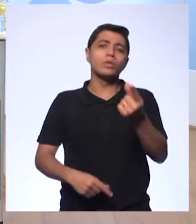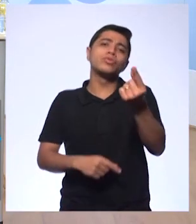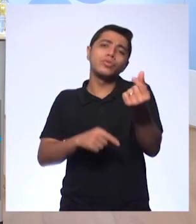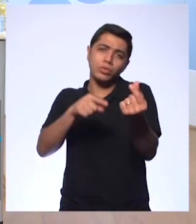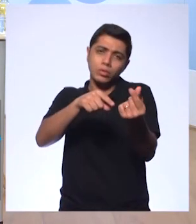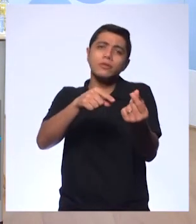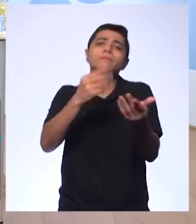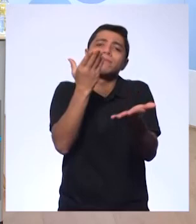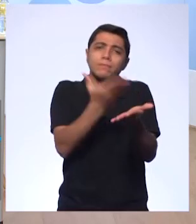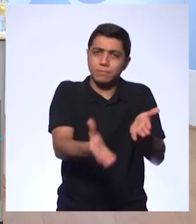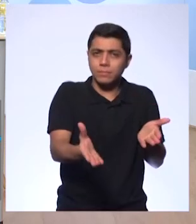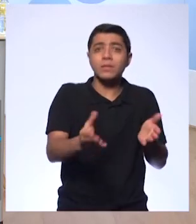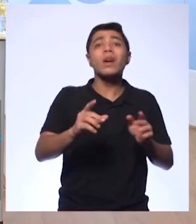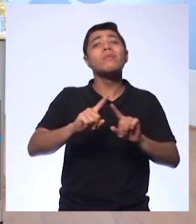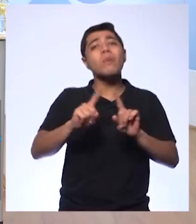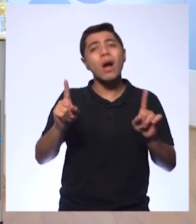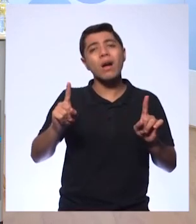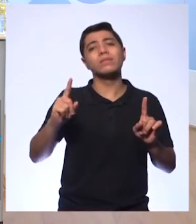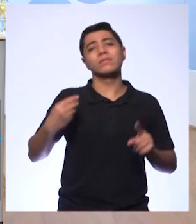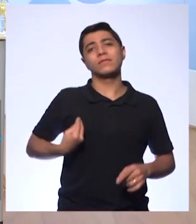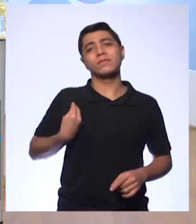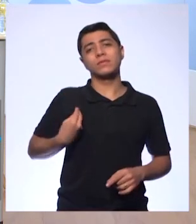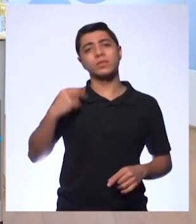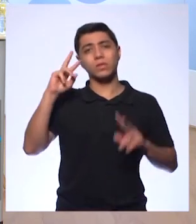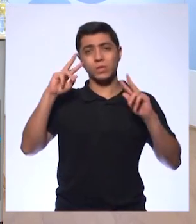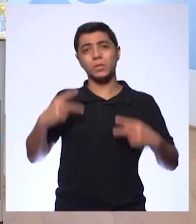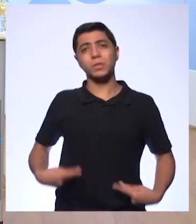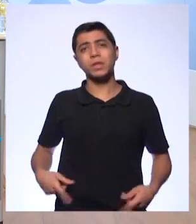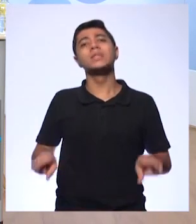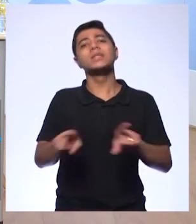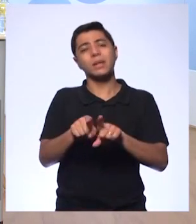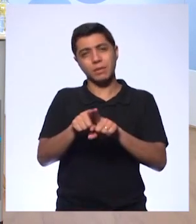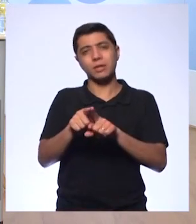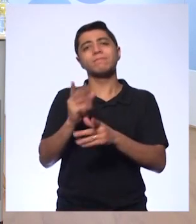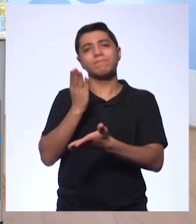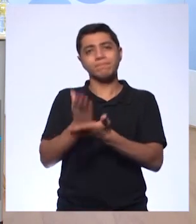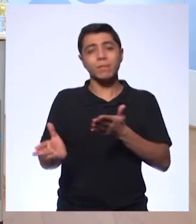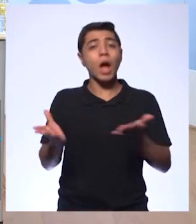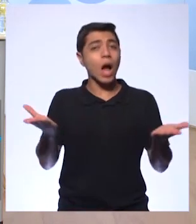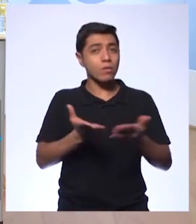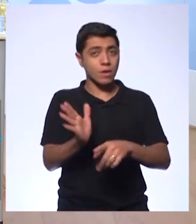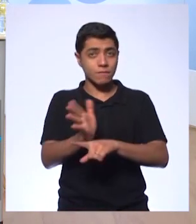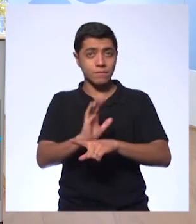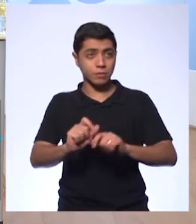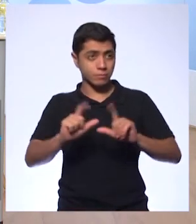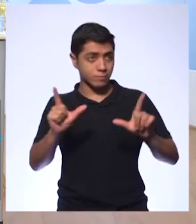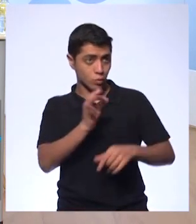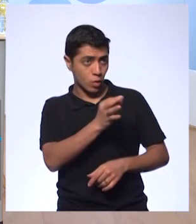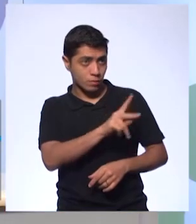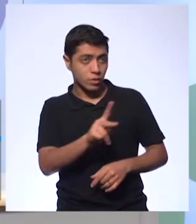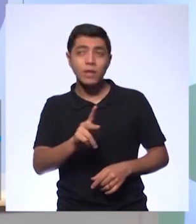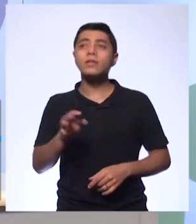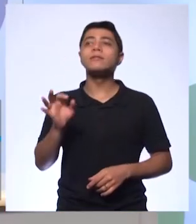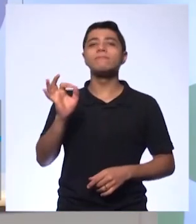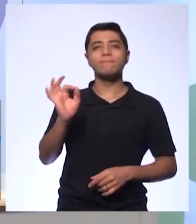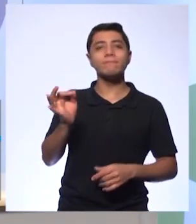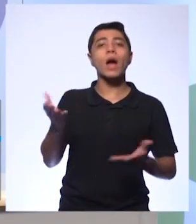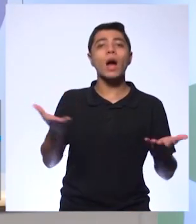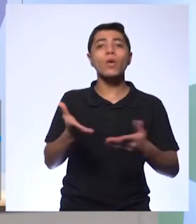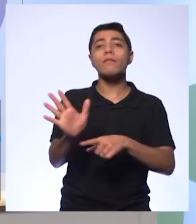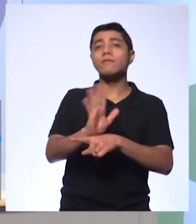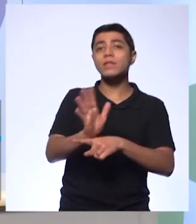materiais como principalmente humanos. Então, a gente vai ver agora um vídeo, né, professora? Exatamente, um vídeo sobre tsunami